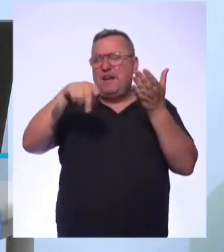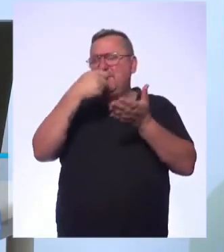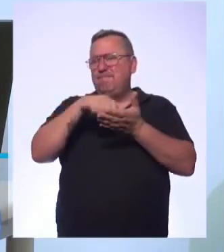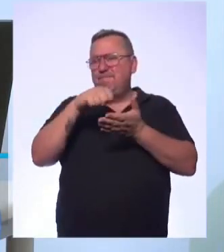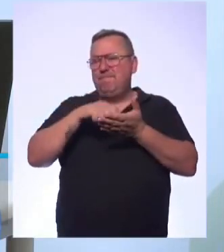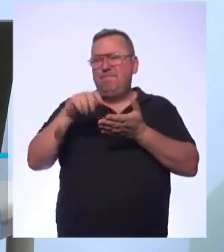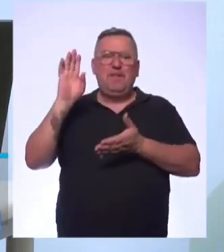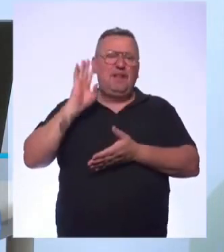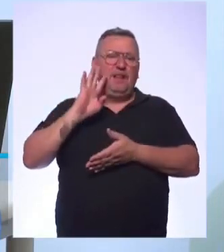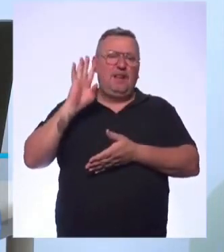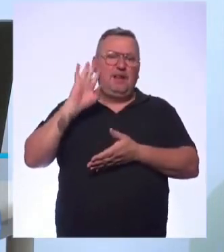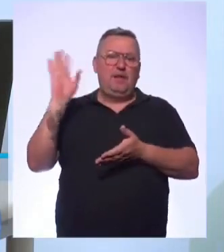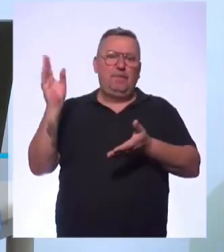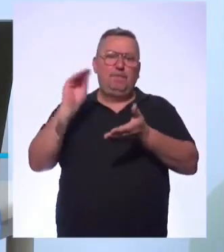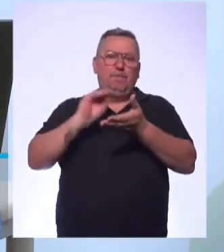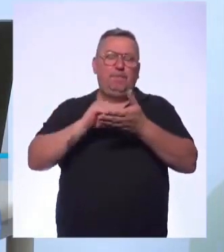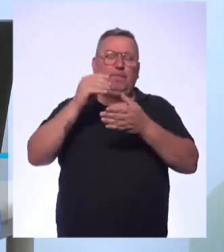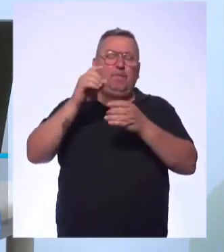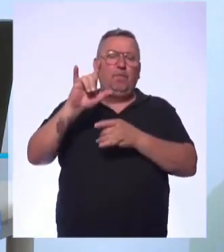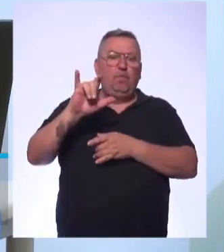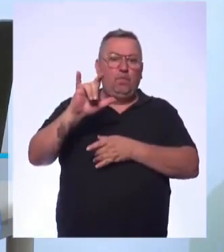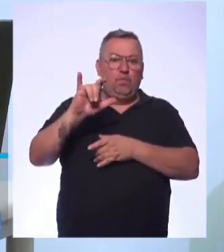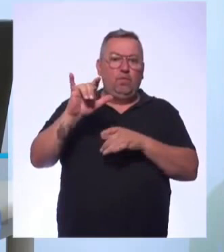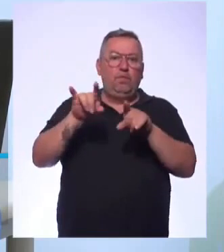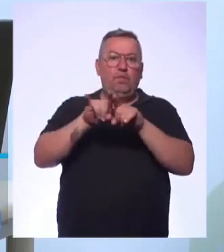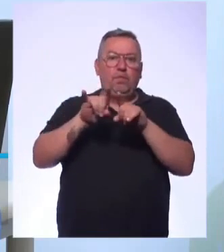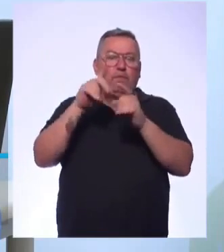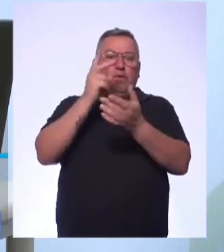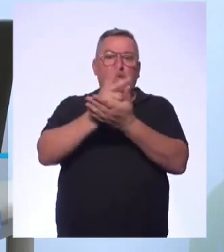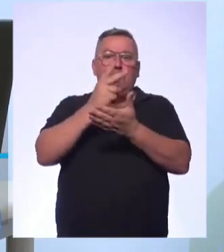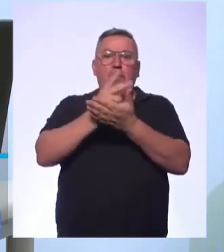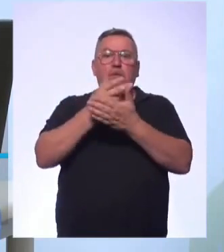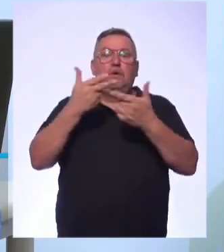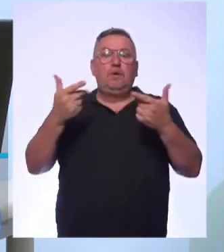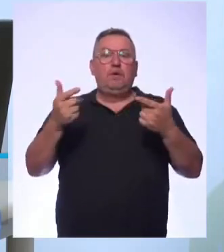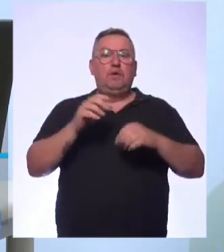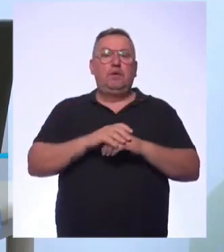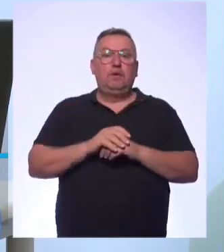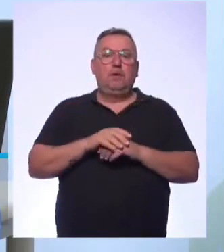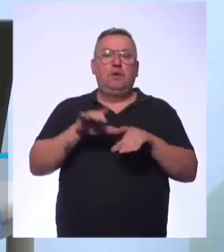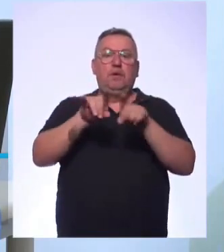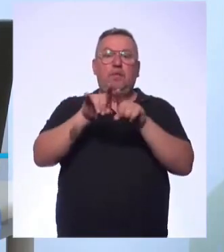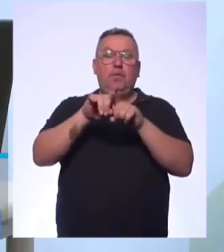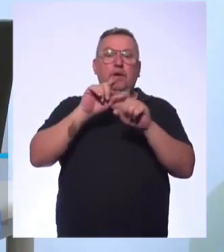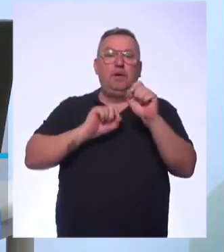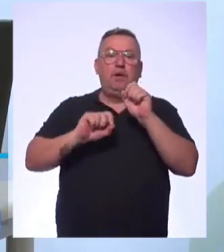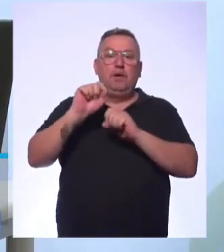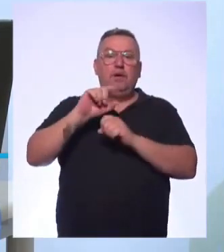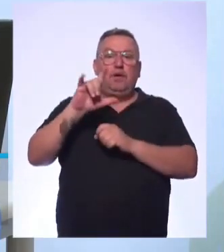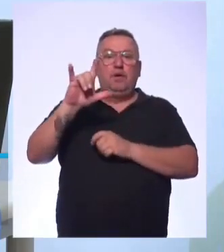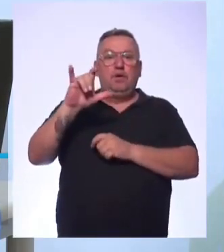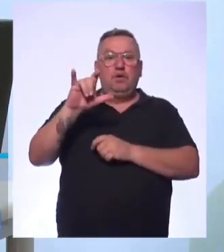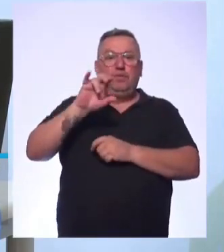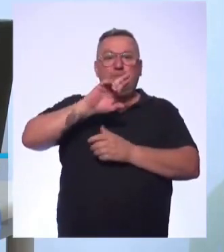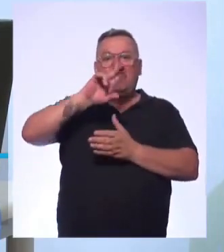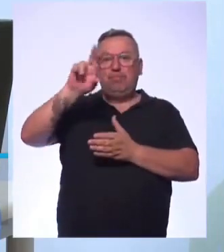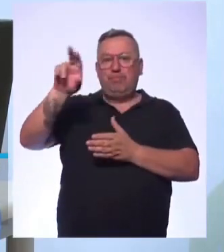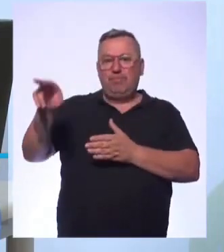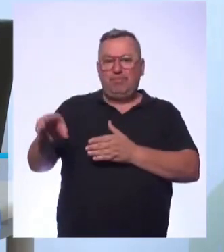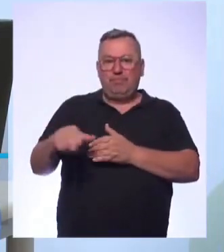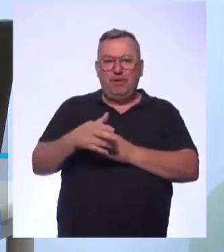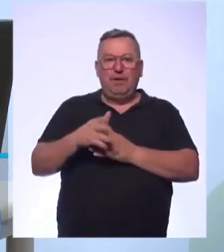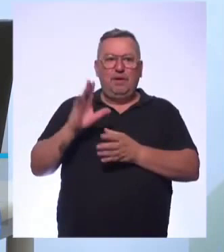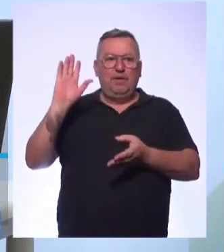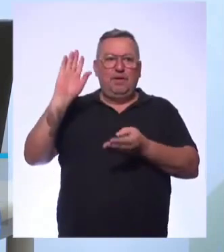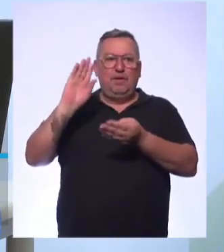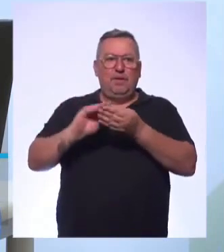legais e colocou lá no Insta. A Vitória dos Santos, a mesma coisa. E aí nós temos os Instagrams diferentes aí que eles fazem um resumo,